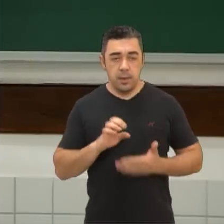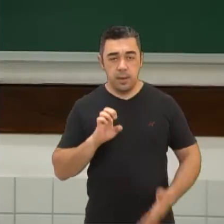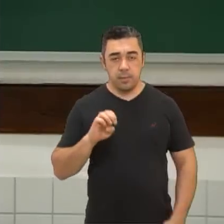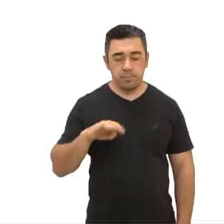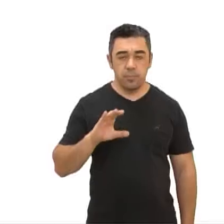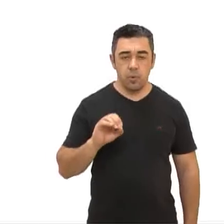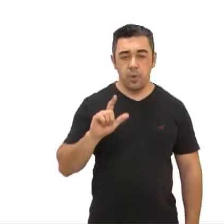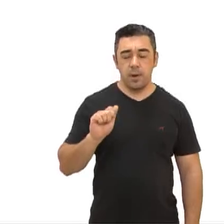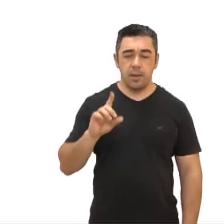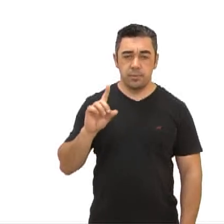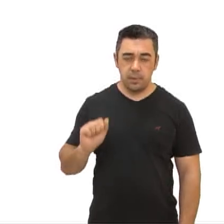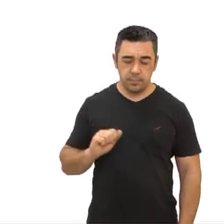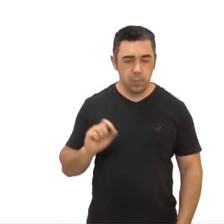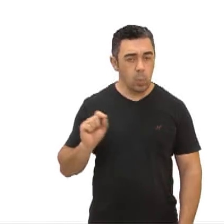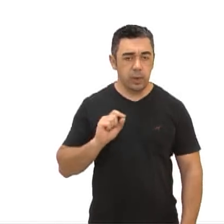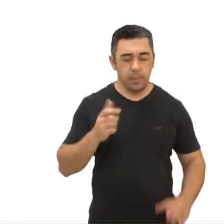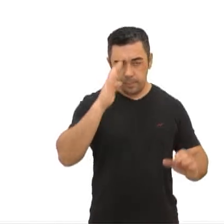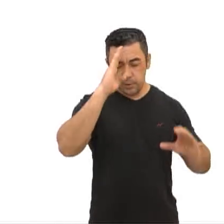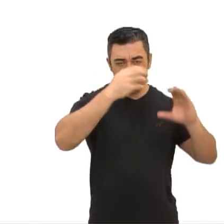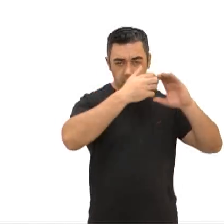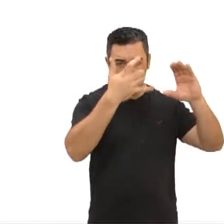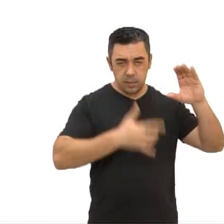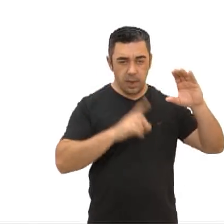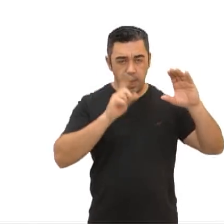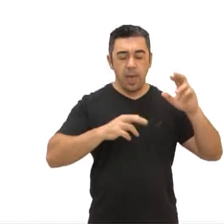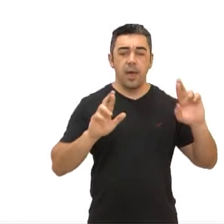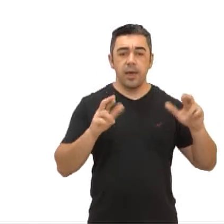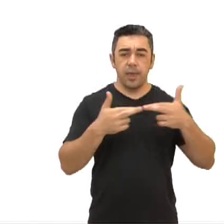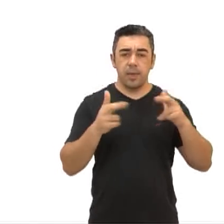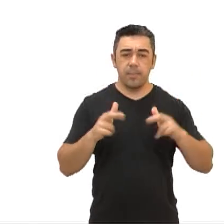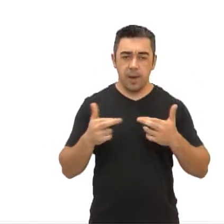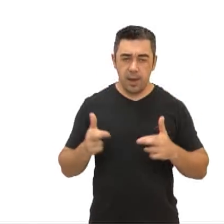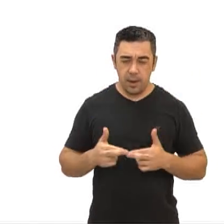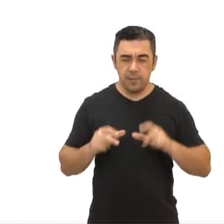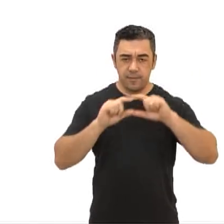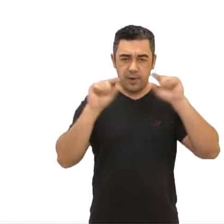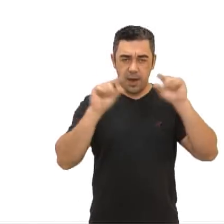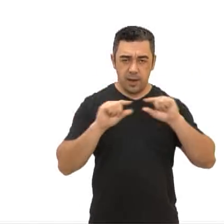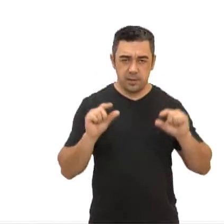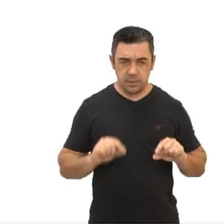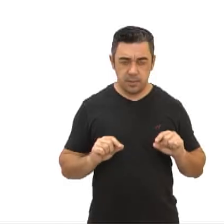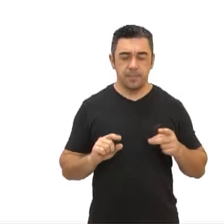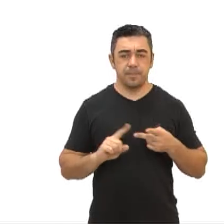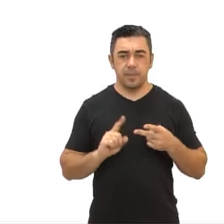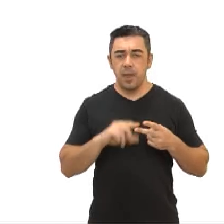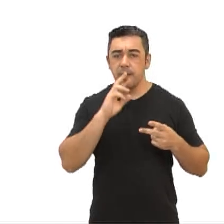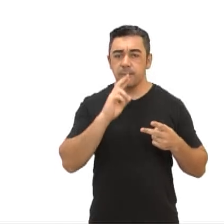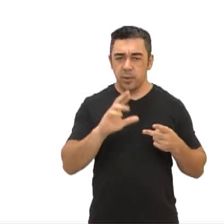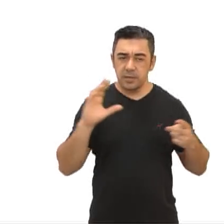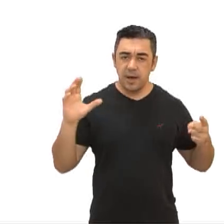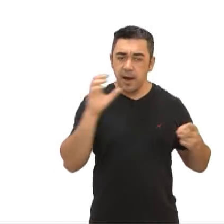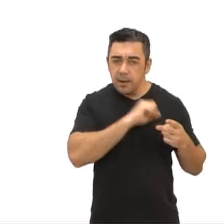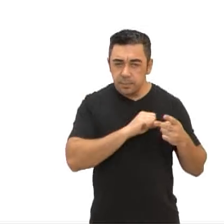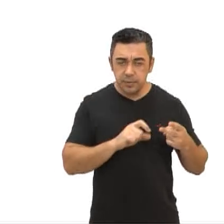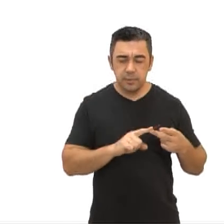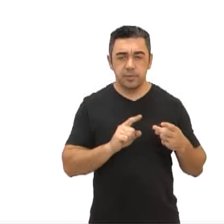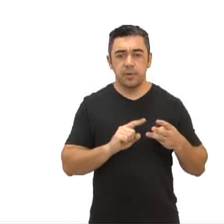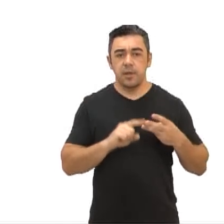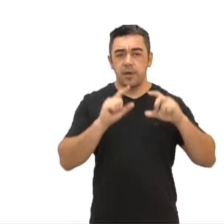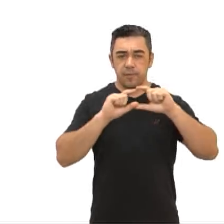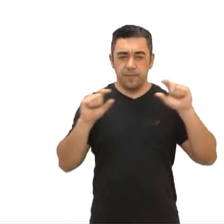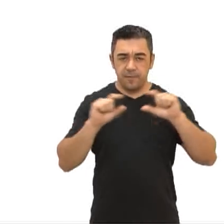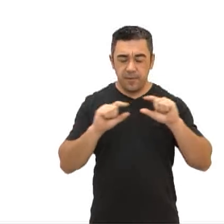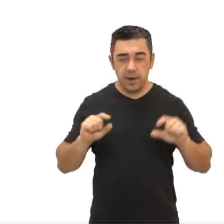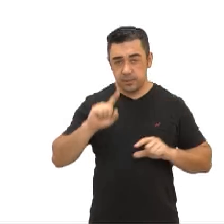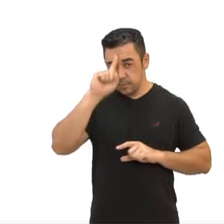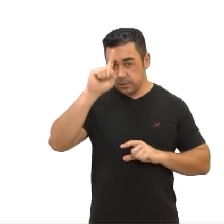interessantes, né? Senão, ele não vai conseguir arrecadar a sua verba ali para ele poder viver tranquilamente,